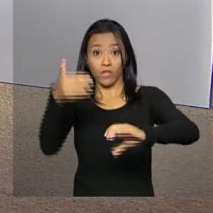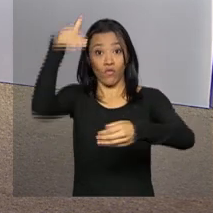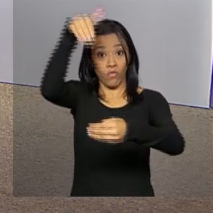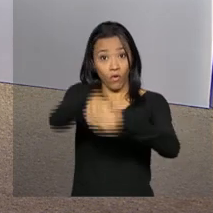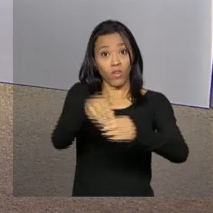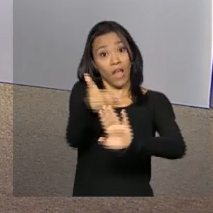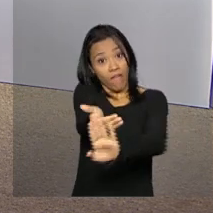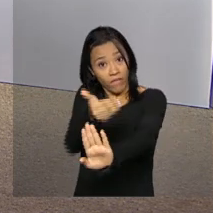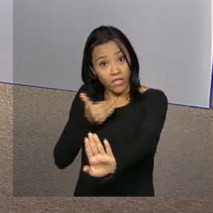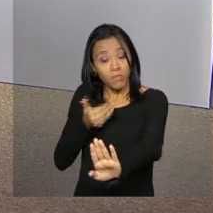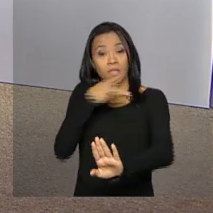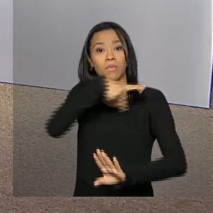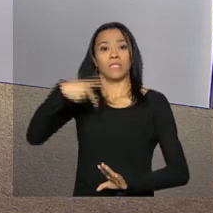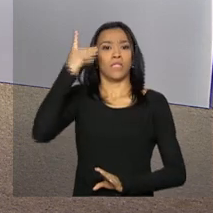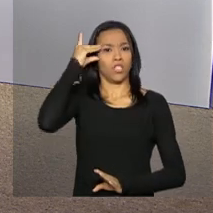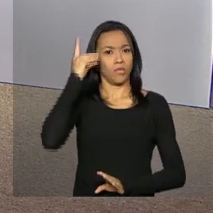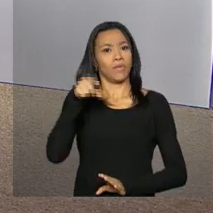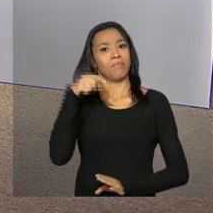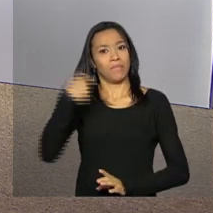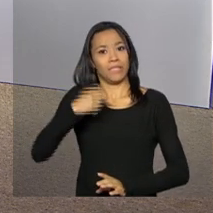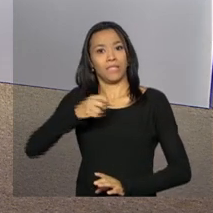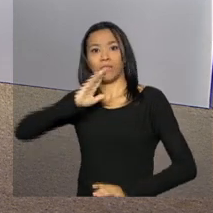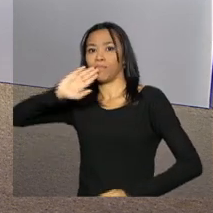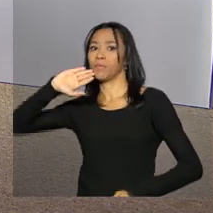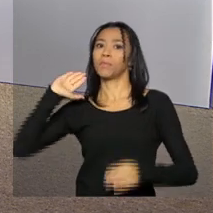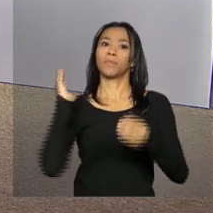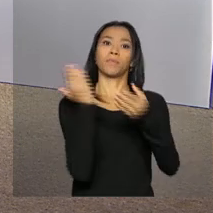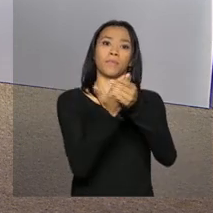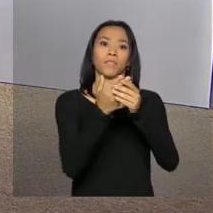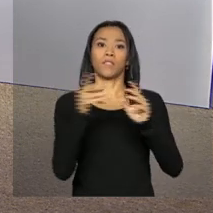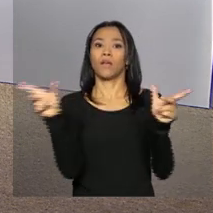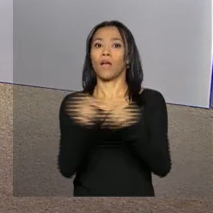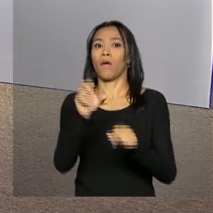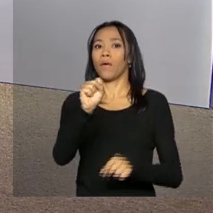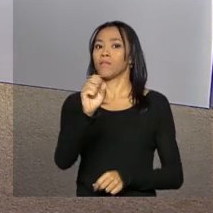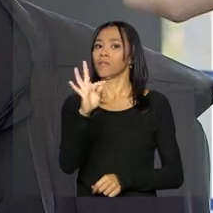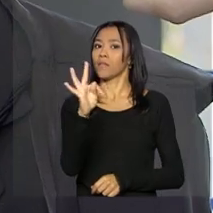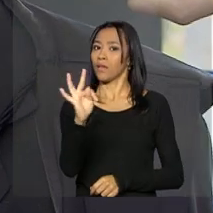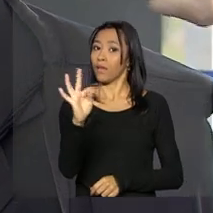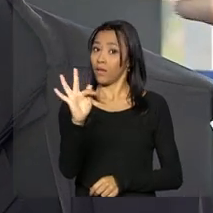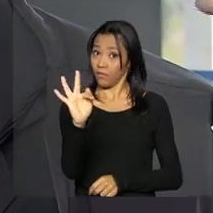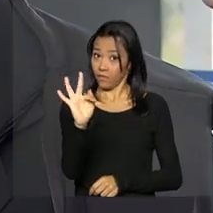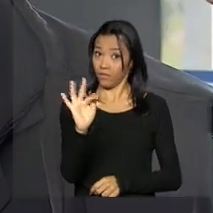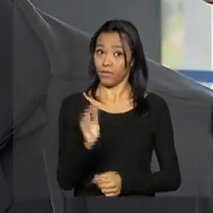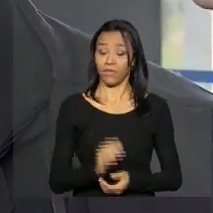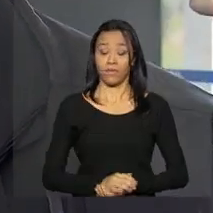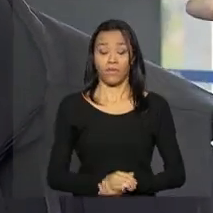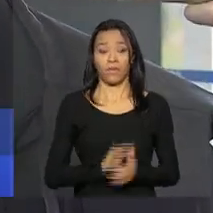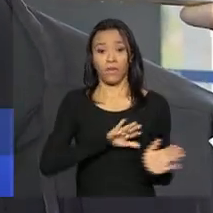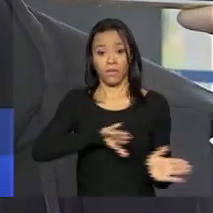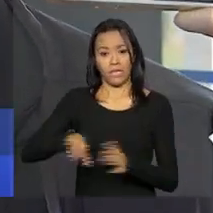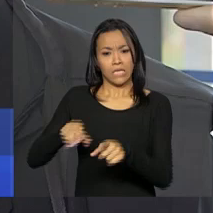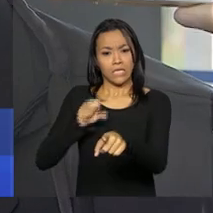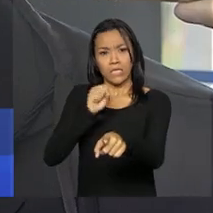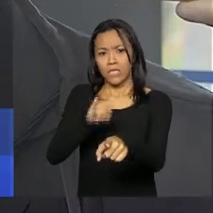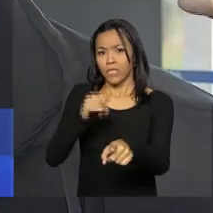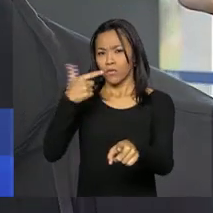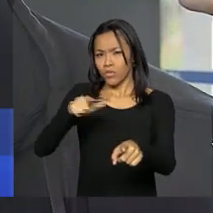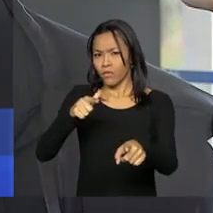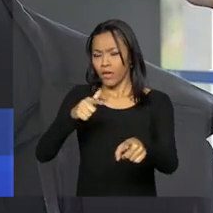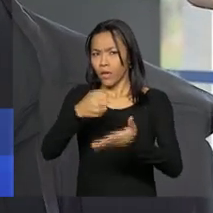presidenta Dilma Rousseff, caberá recurso ao Supremo Tribunal Federal. Se não houver um fato jurídico